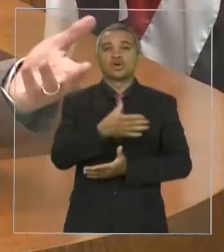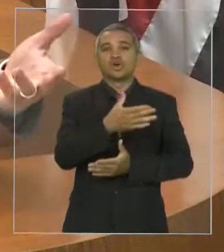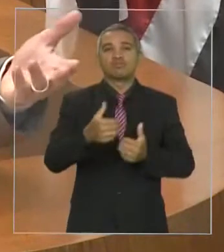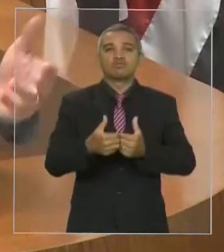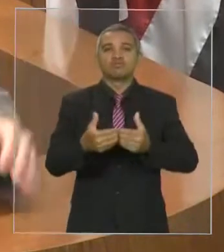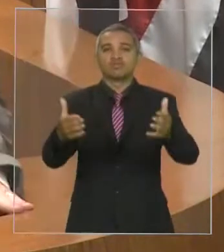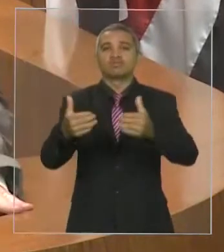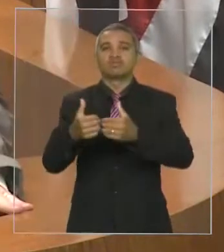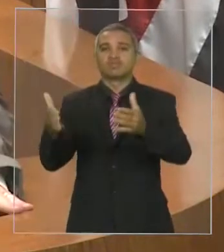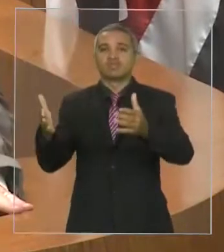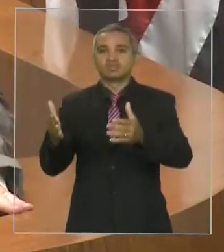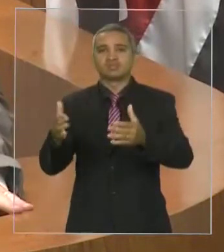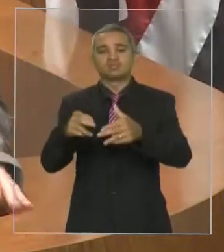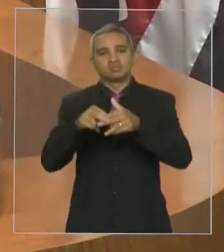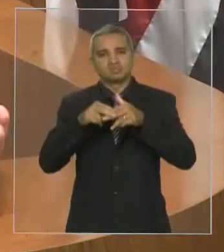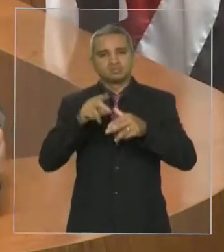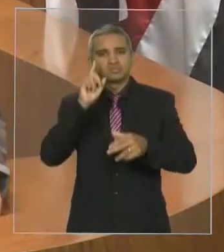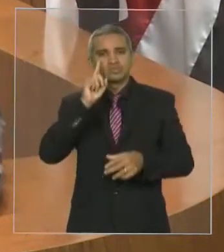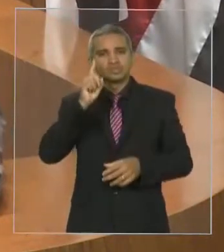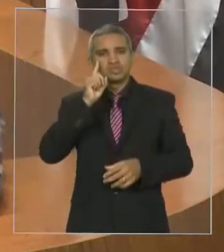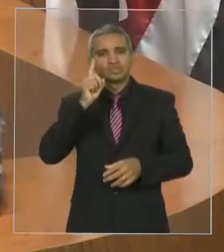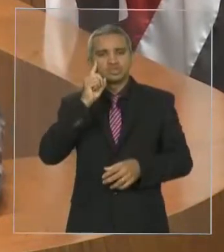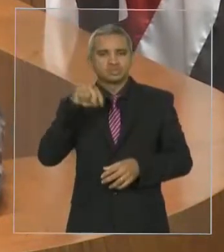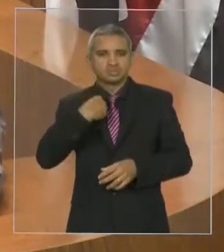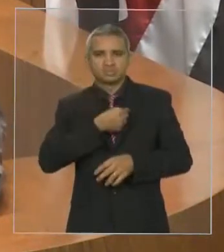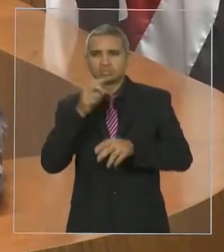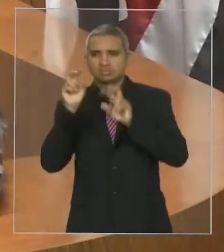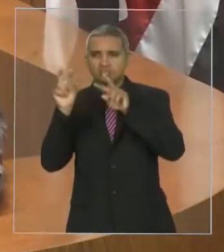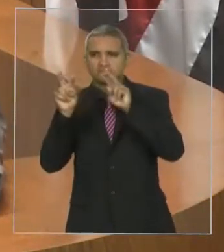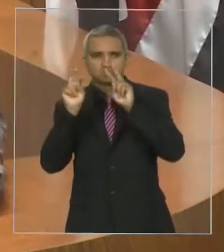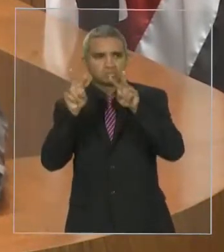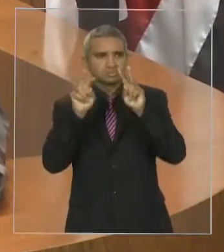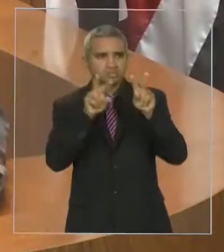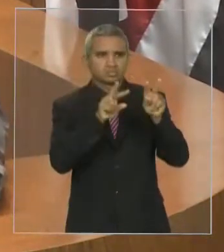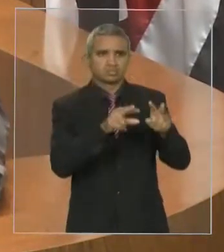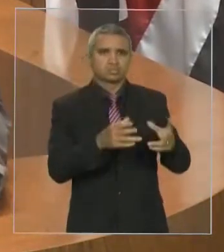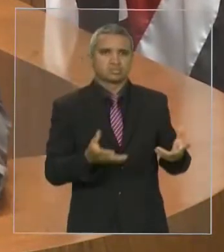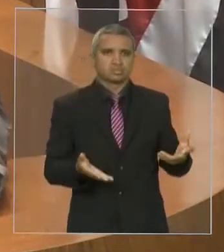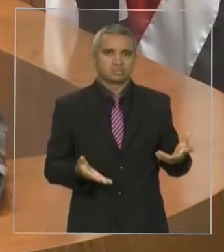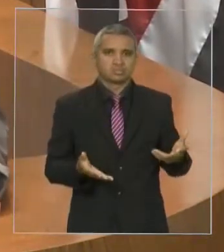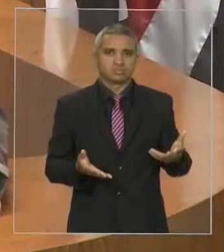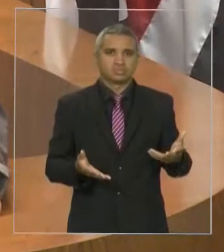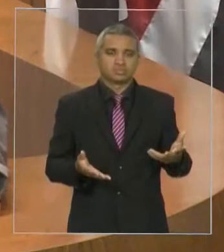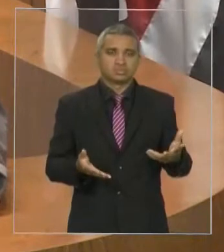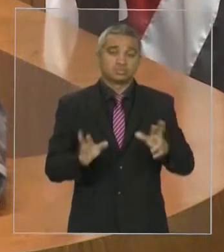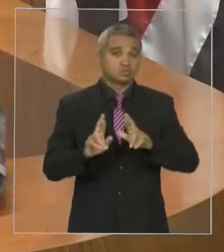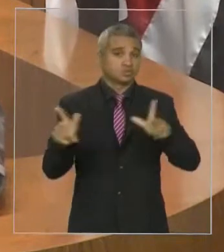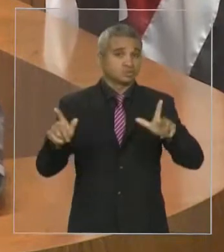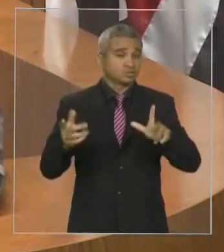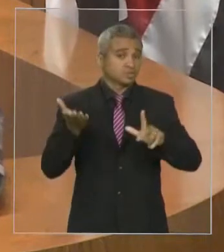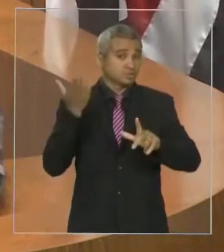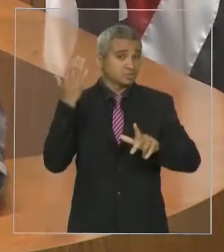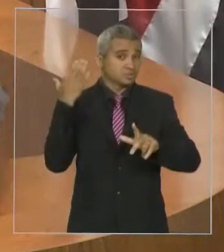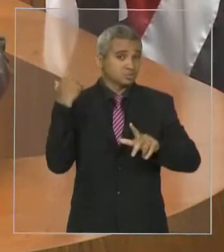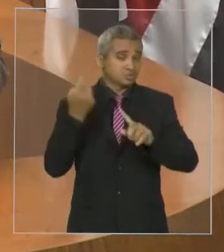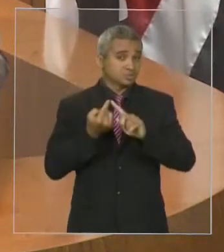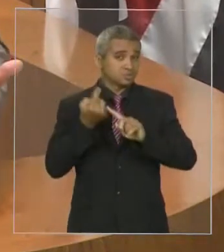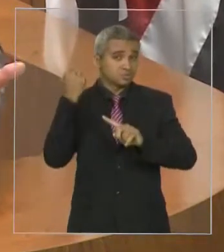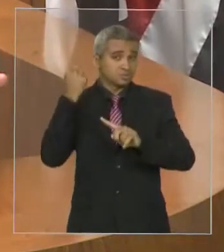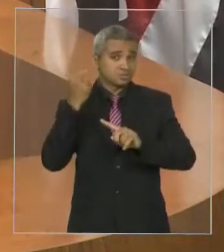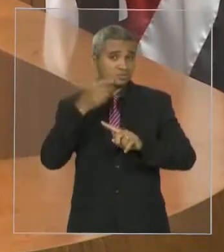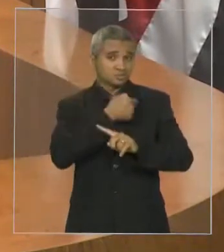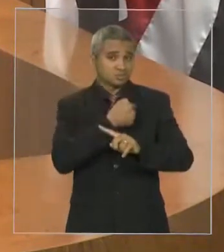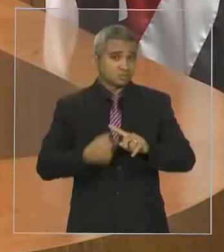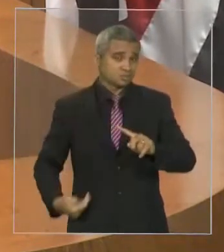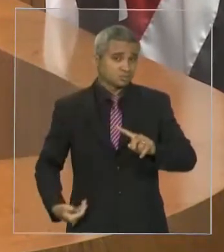gente vê todo dia, só não vê quem não quer. Diferente do governo passado, que muitas vezes eu via